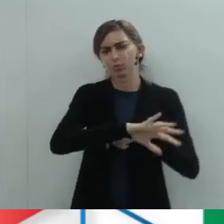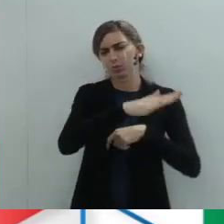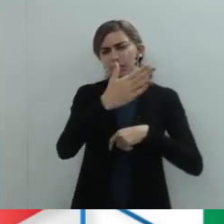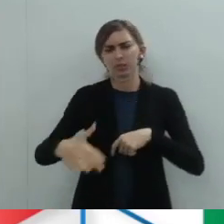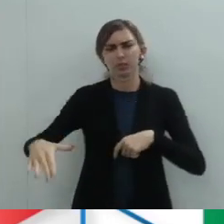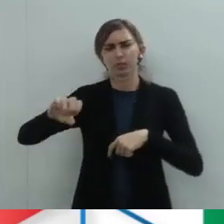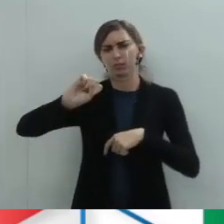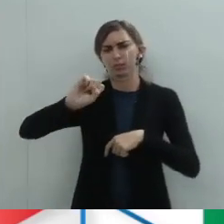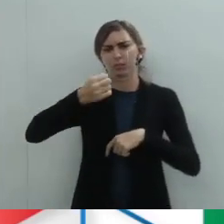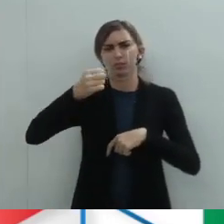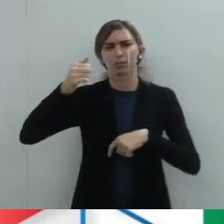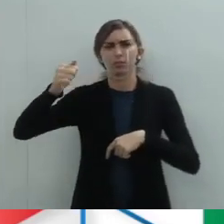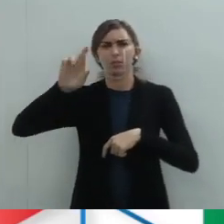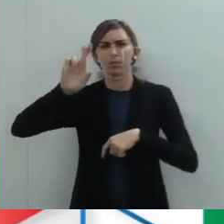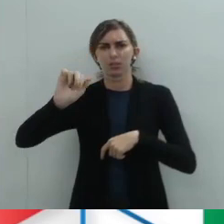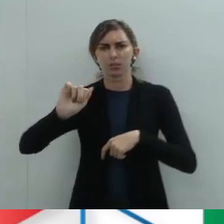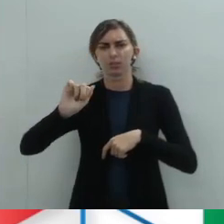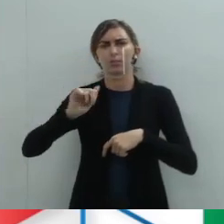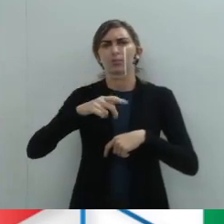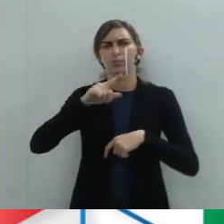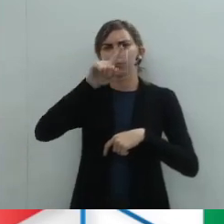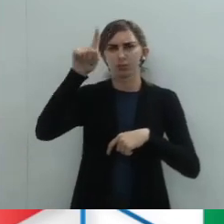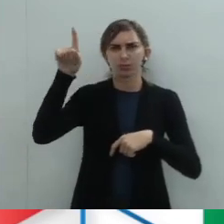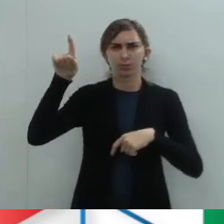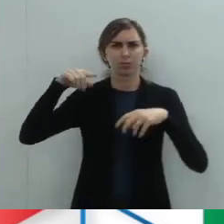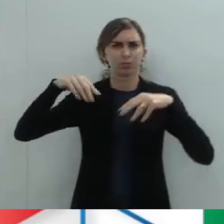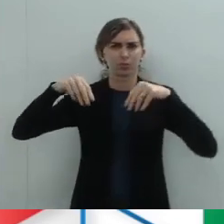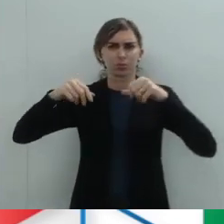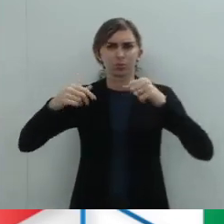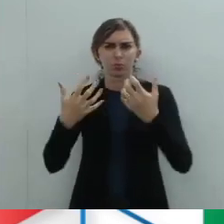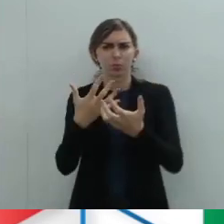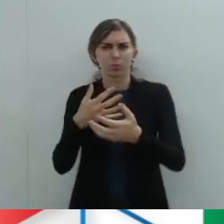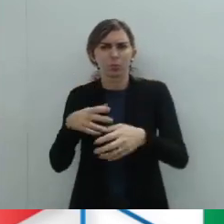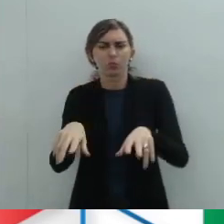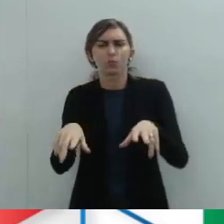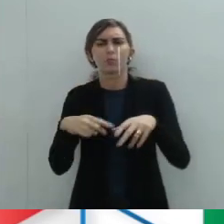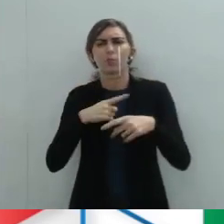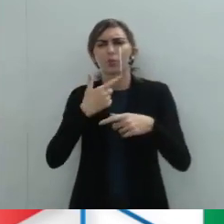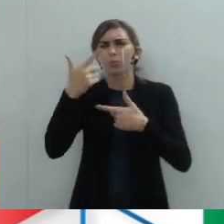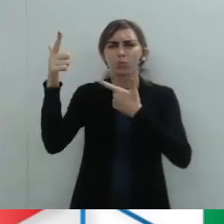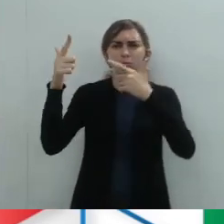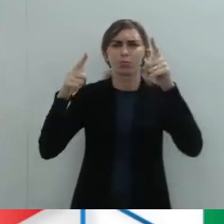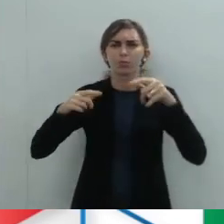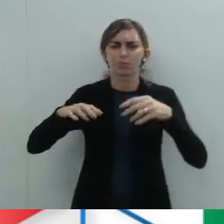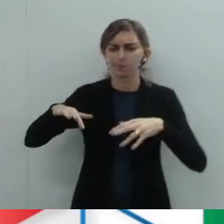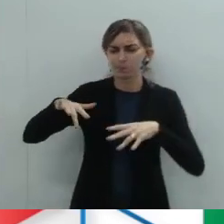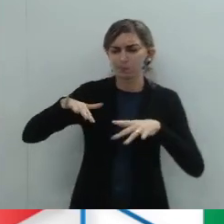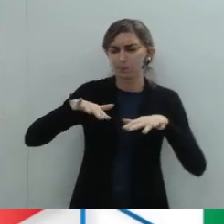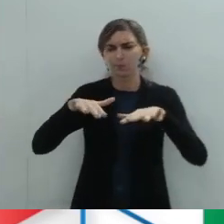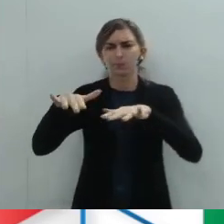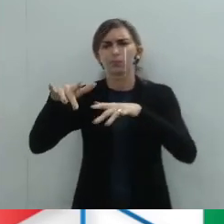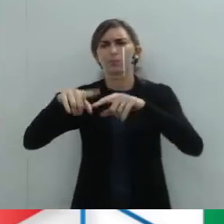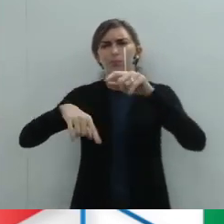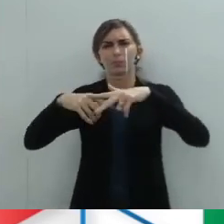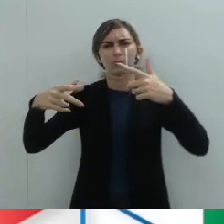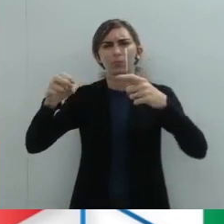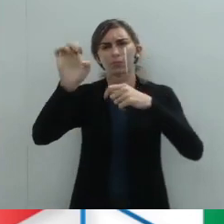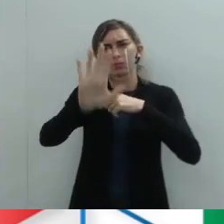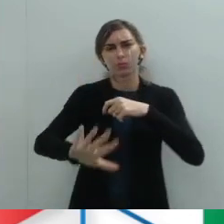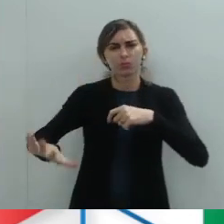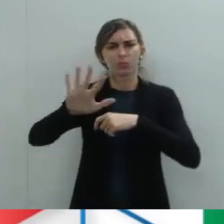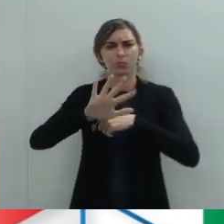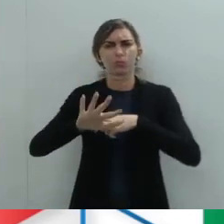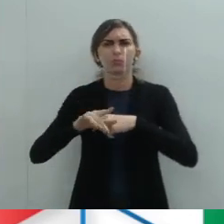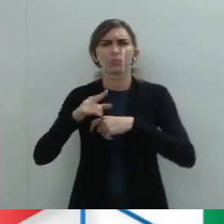Saara. Deserto do Saara, lá em cima, tá? Mais tarde, outras expedições atravessariam o deserto e levariam esses produtos para a Europa.